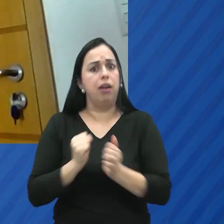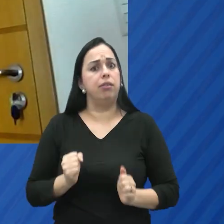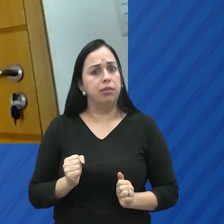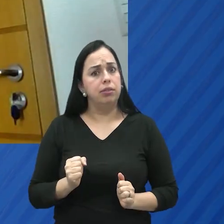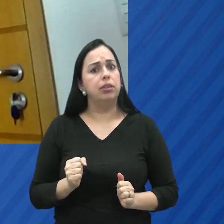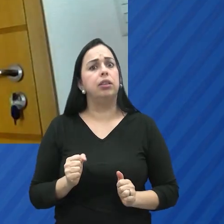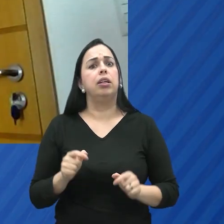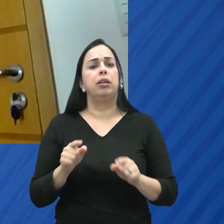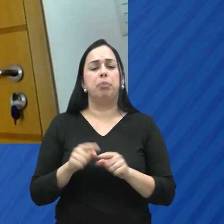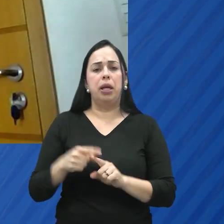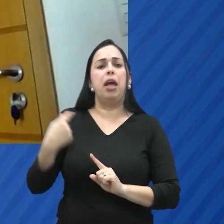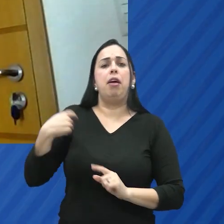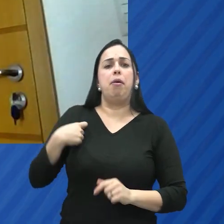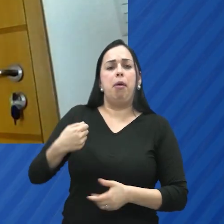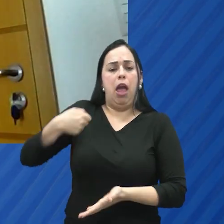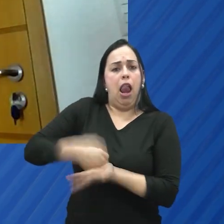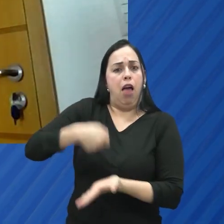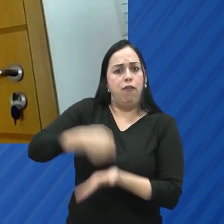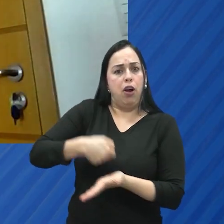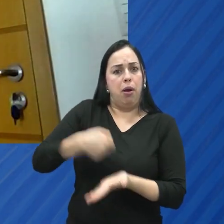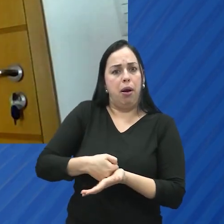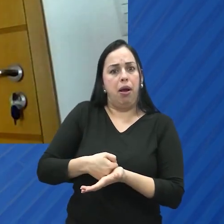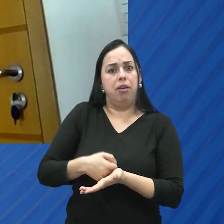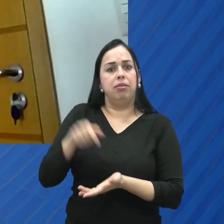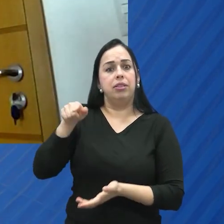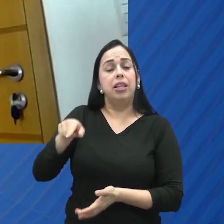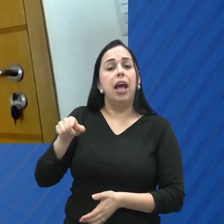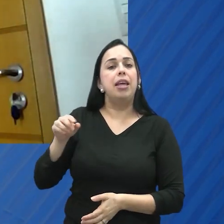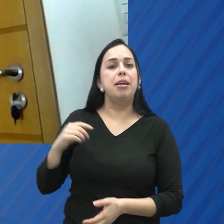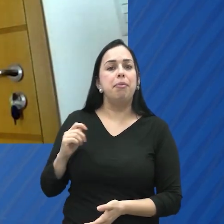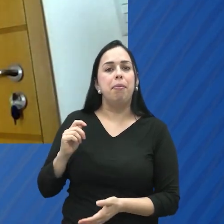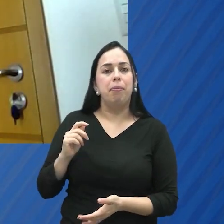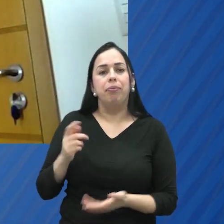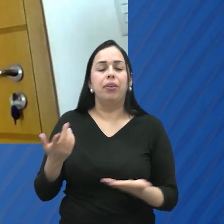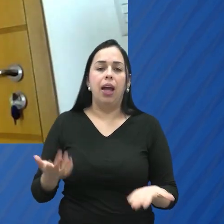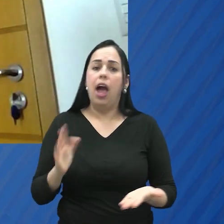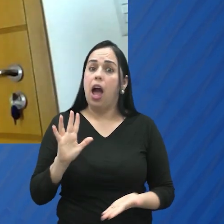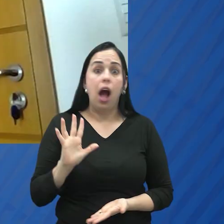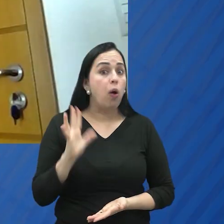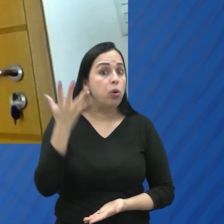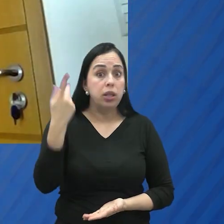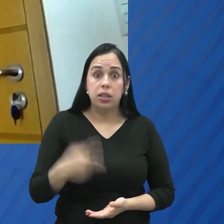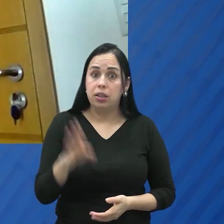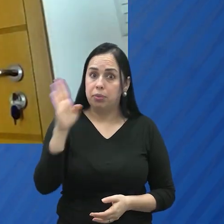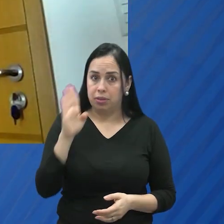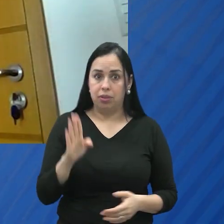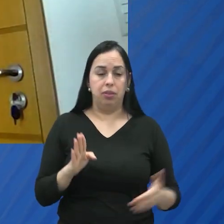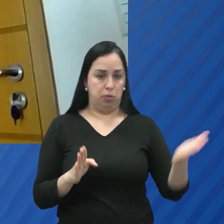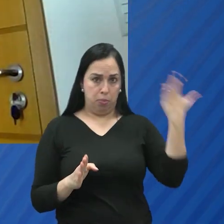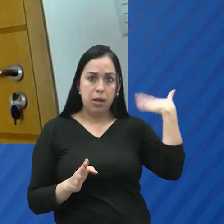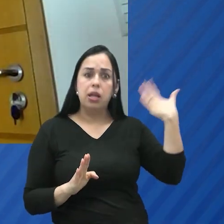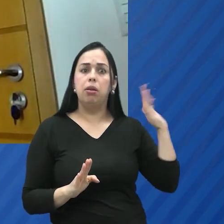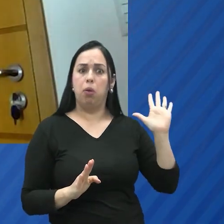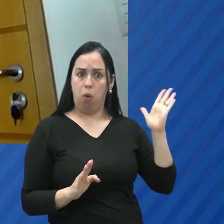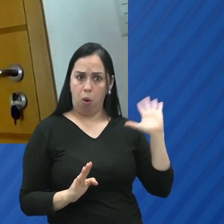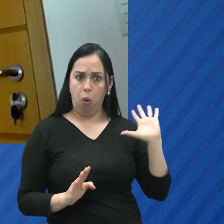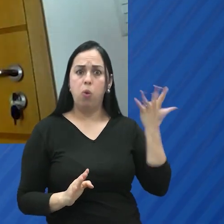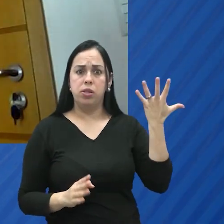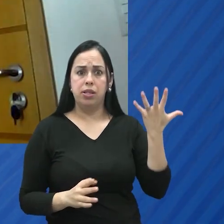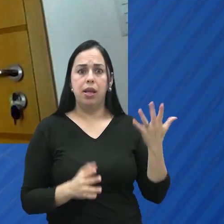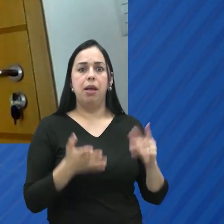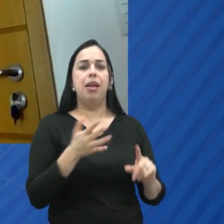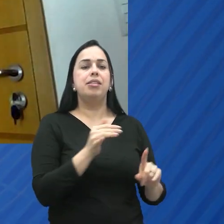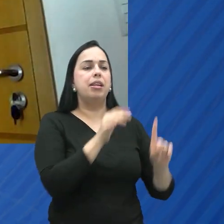escravo, na modalidade de trabalho forçado pela retenção salarial. E isso, infelizmente, é muito comum no Brasil, né? Era muito comum lá no passado, né?